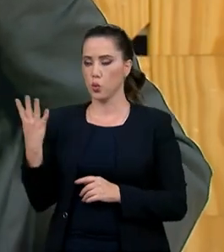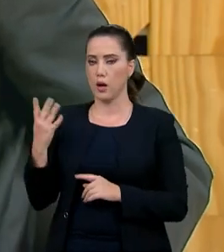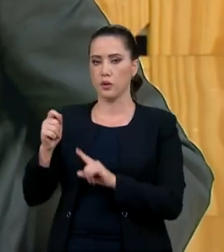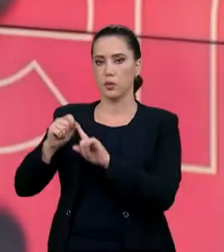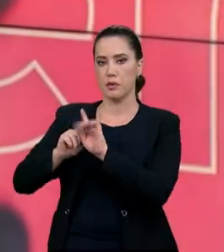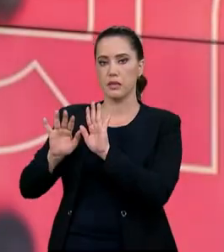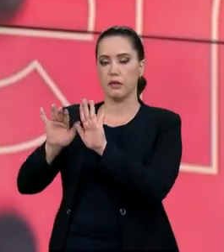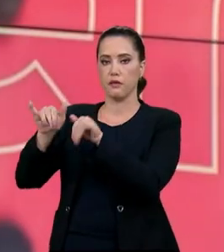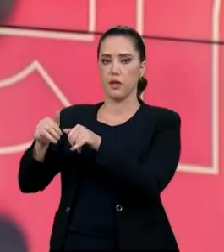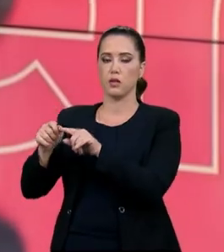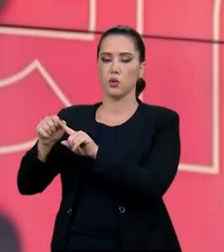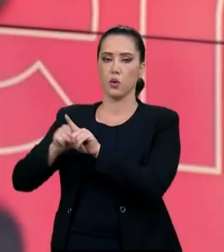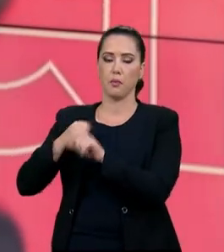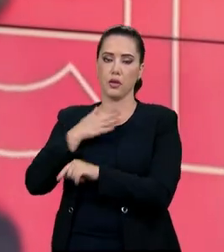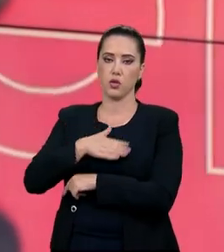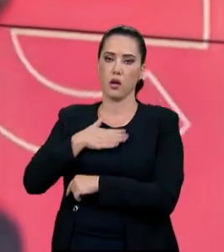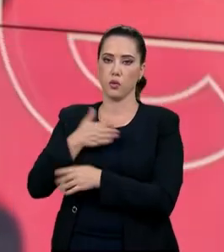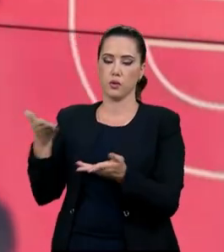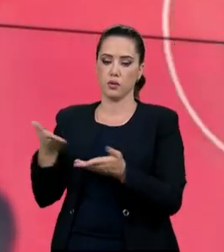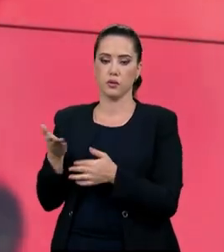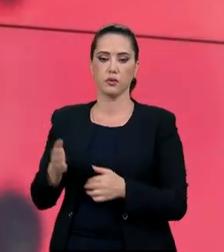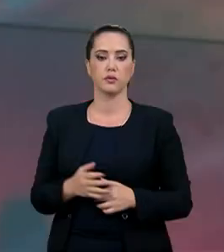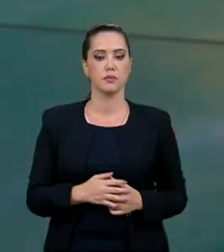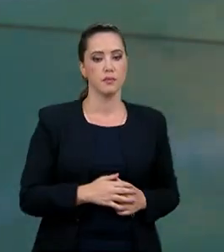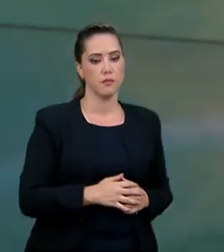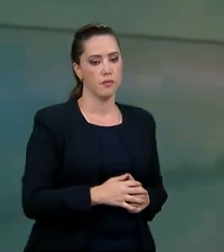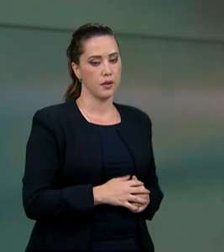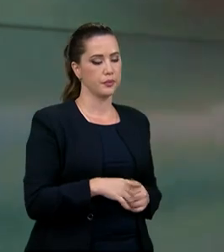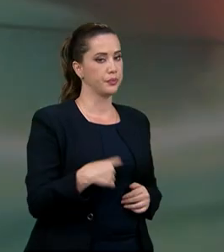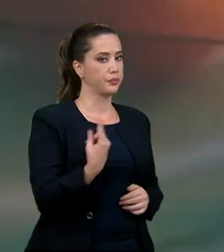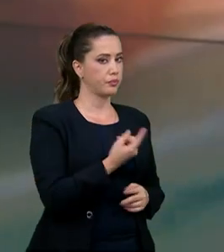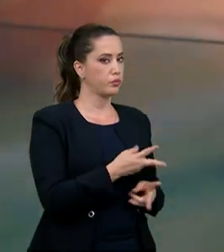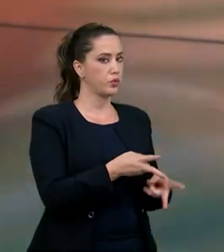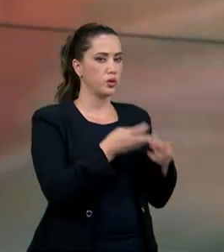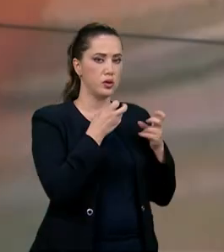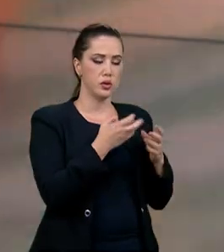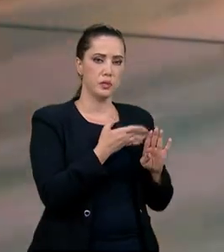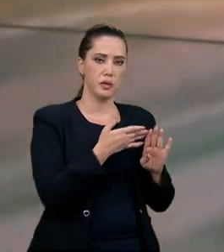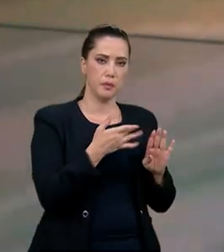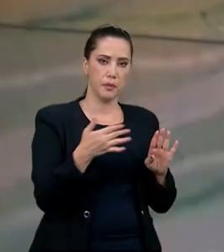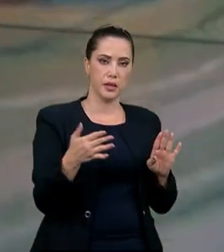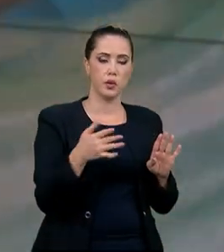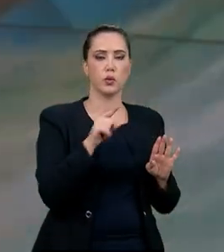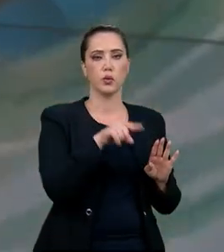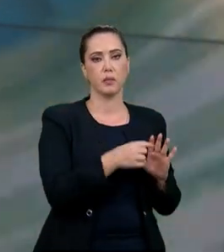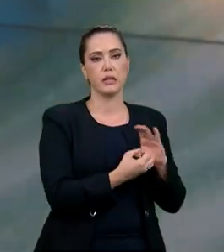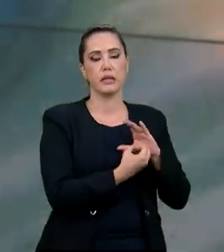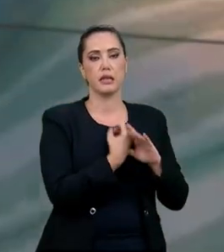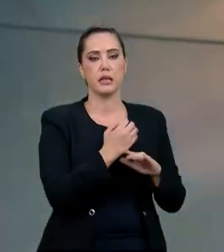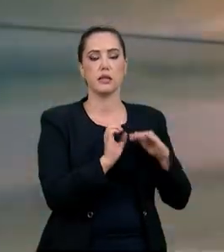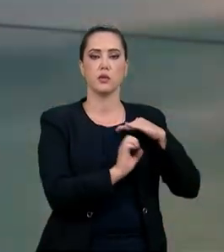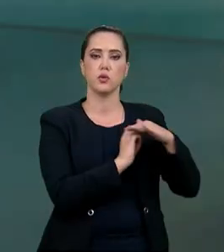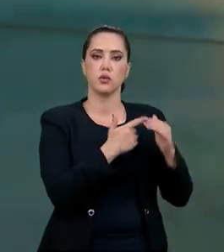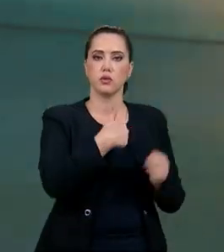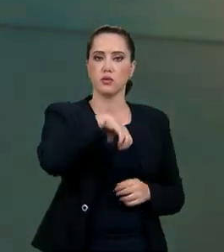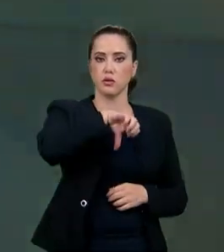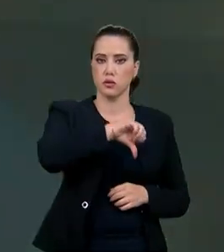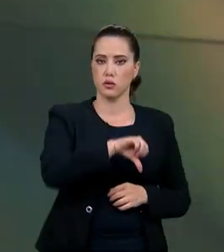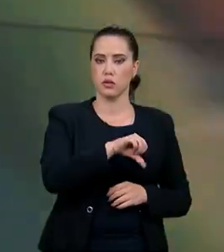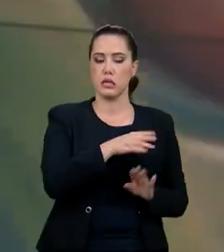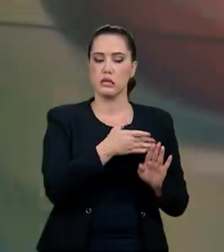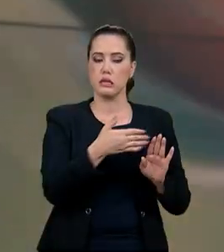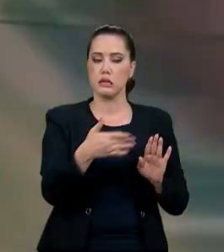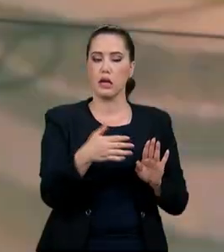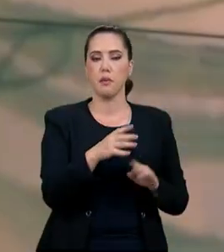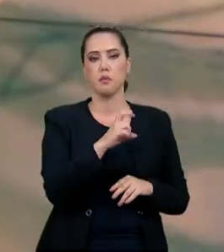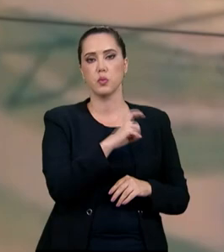ano. Quando a gente olha o número, o tempo médio para criação de empresas em 2019, esse tempo estava em